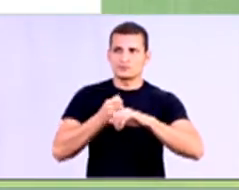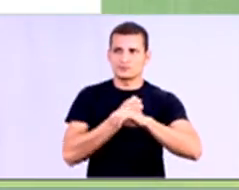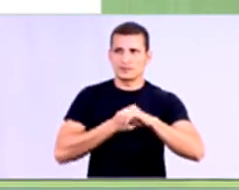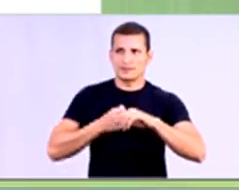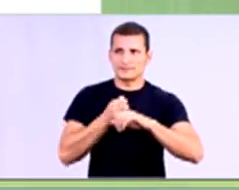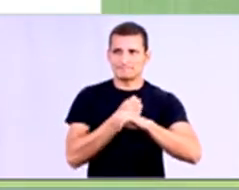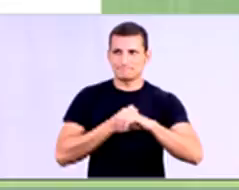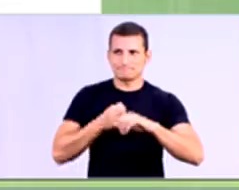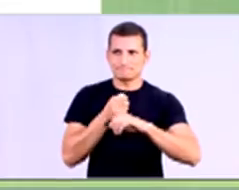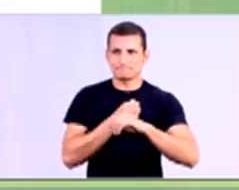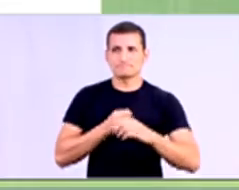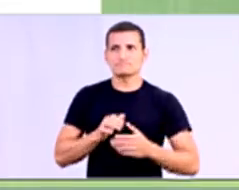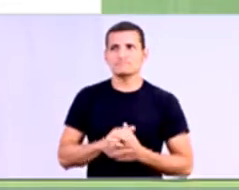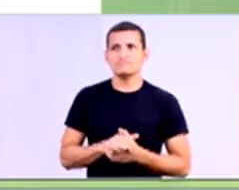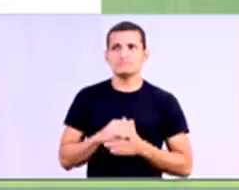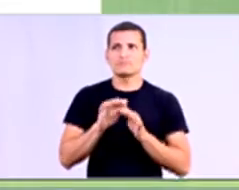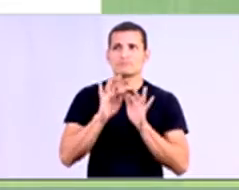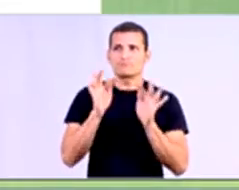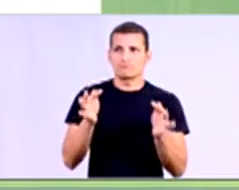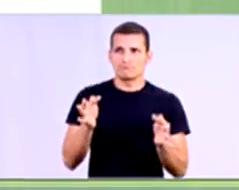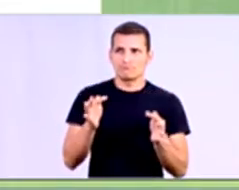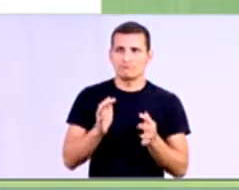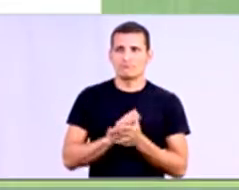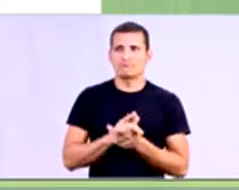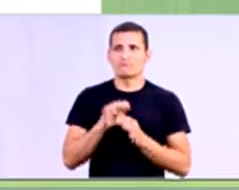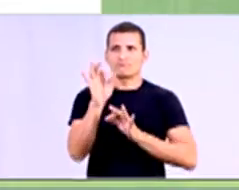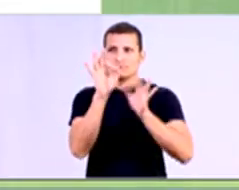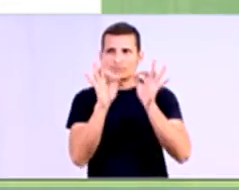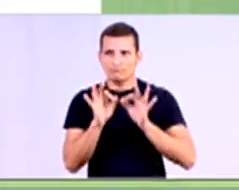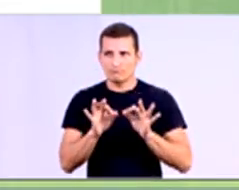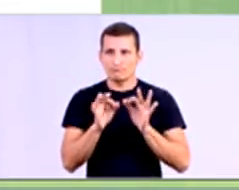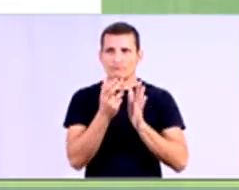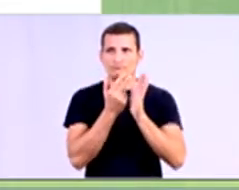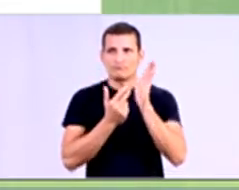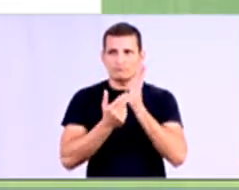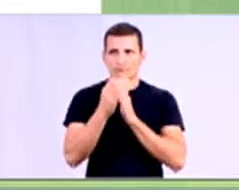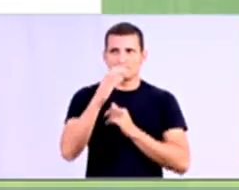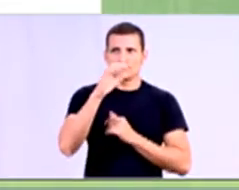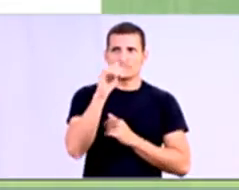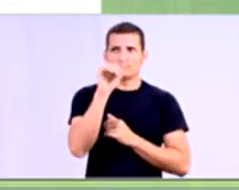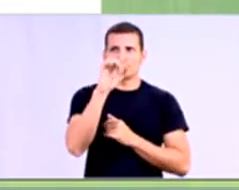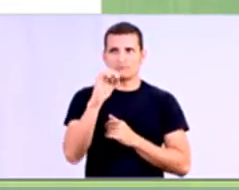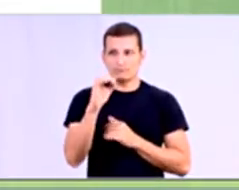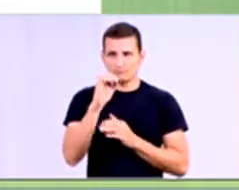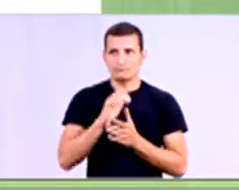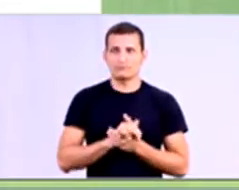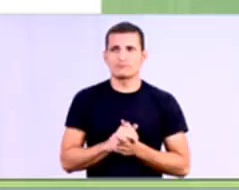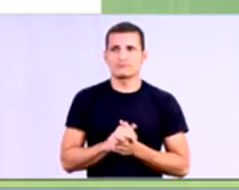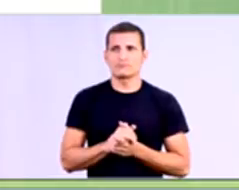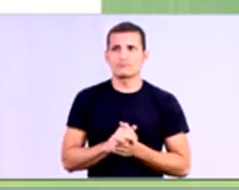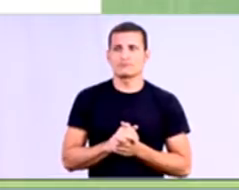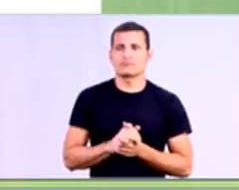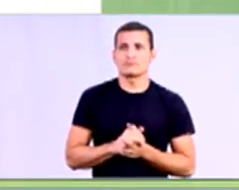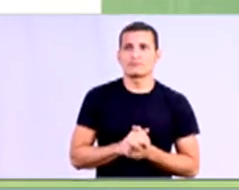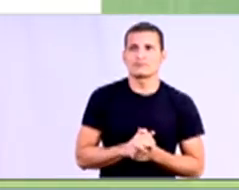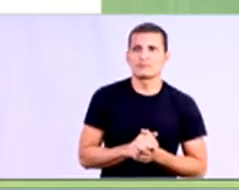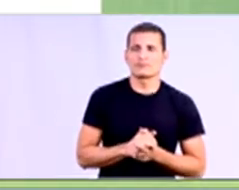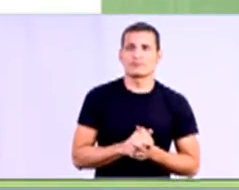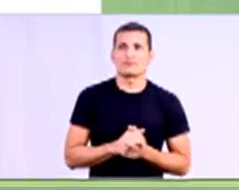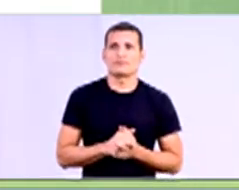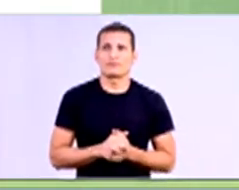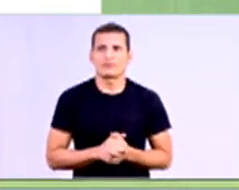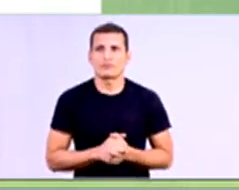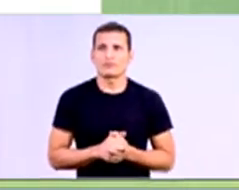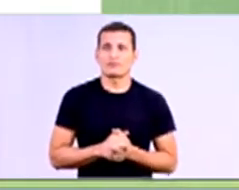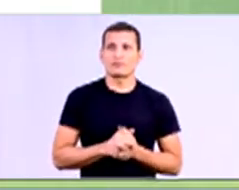Cozinhar. Então, simples assim, eu monto um diagrama de caso de uso. O diagrama de caso de uso,